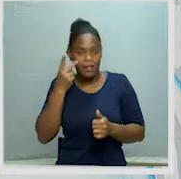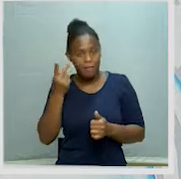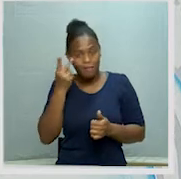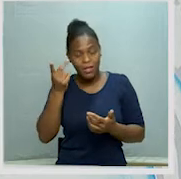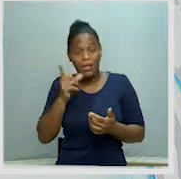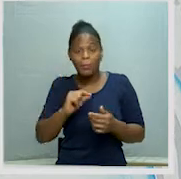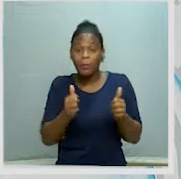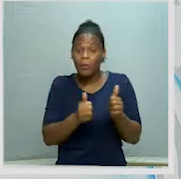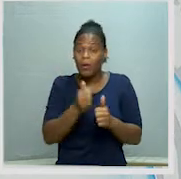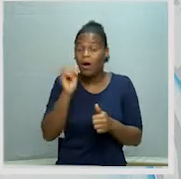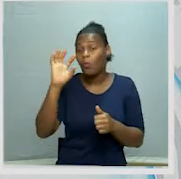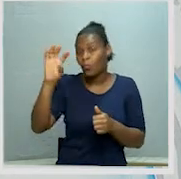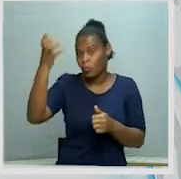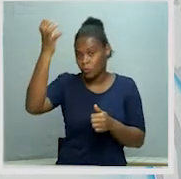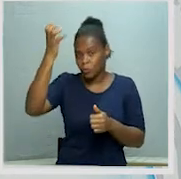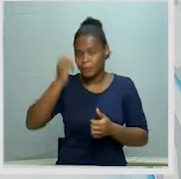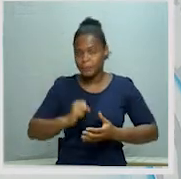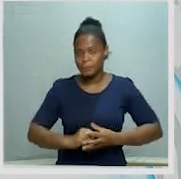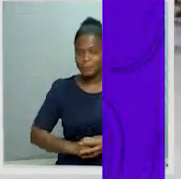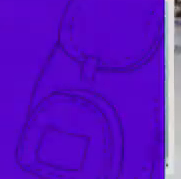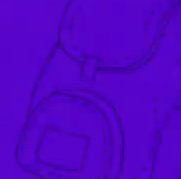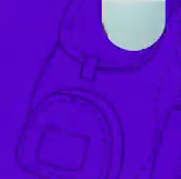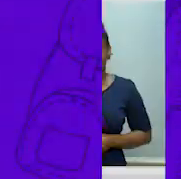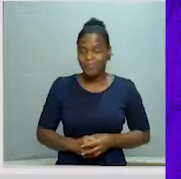de vida e com a cultura.